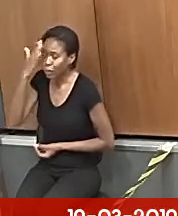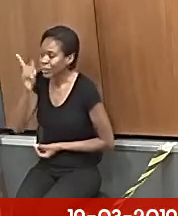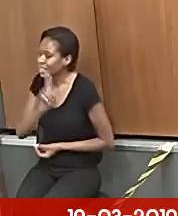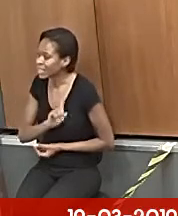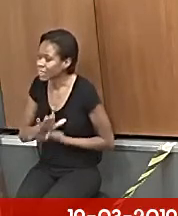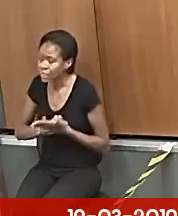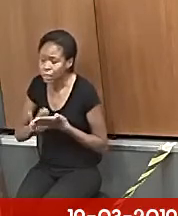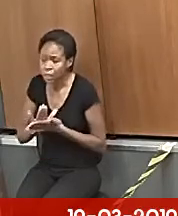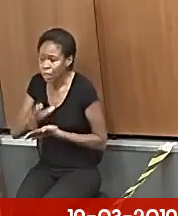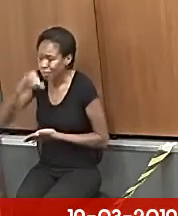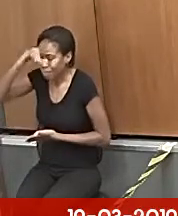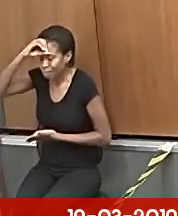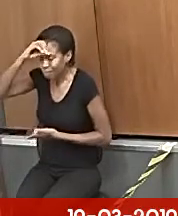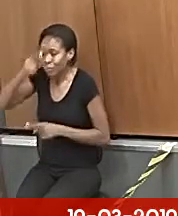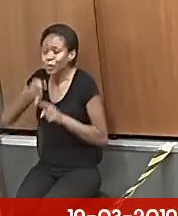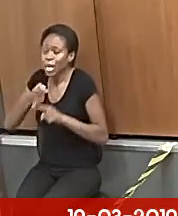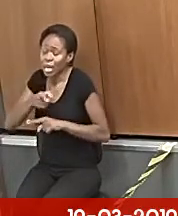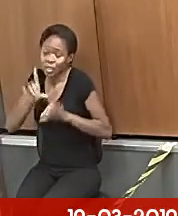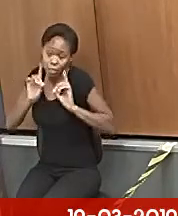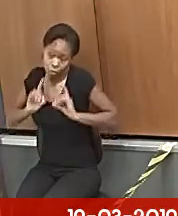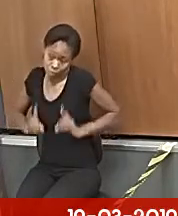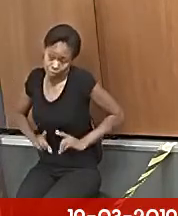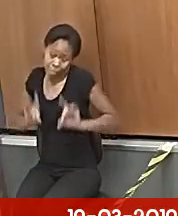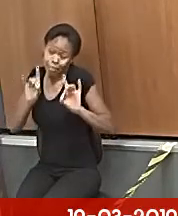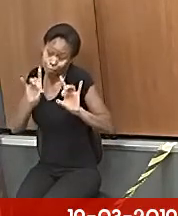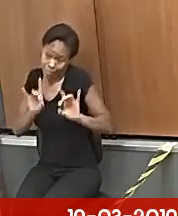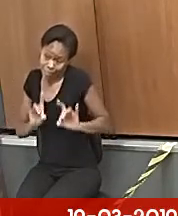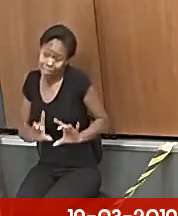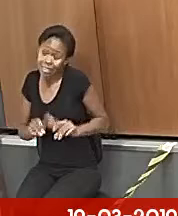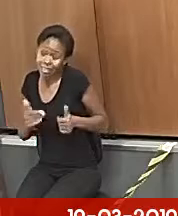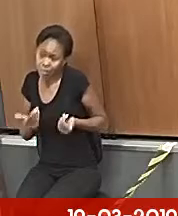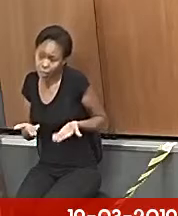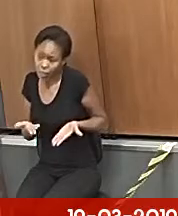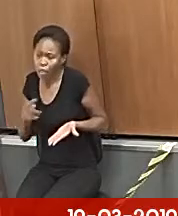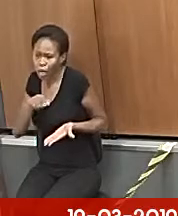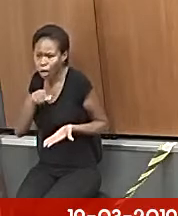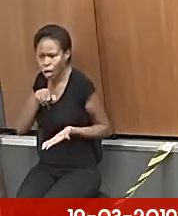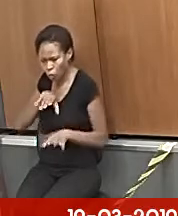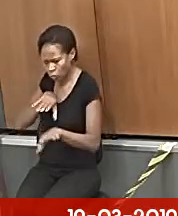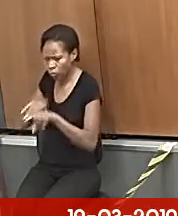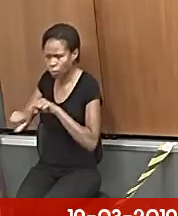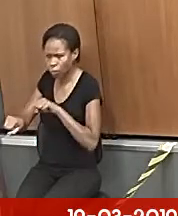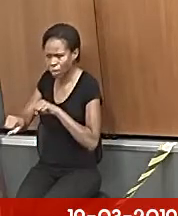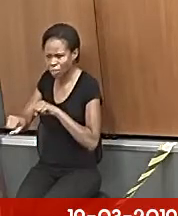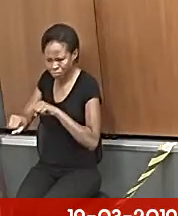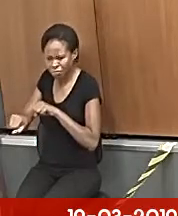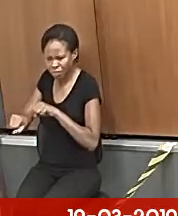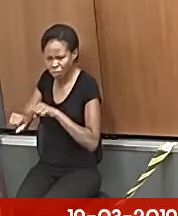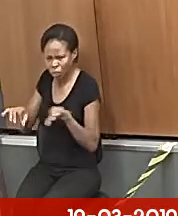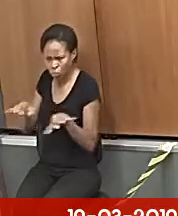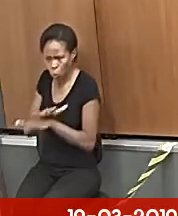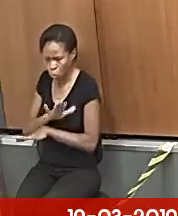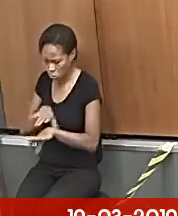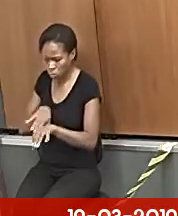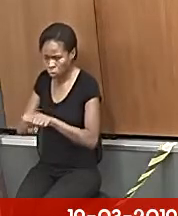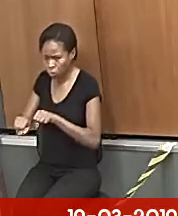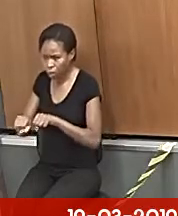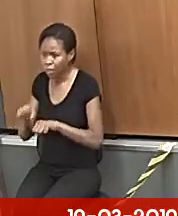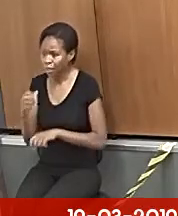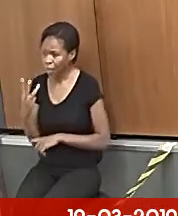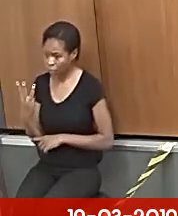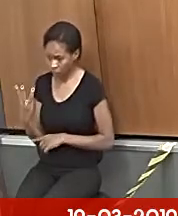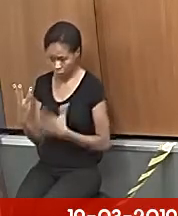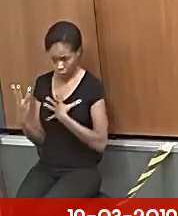tudo que negócio todo então o que acontece e vão formar formar um time em nossos três filhos aqui